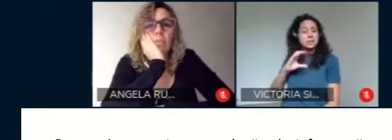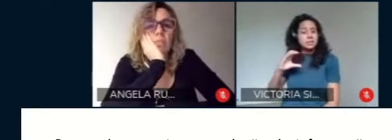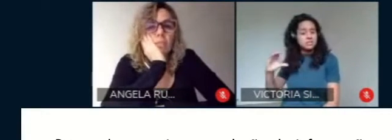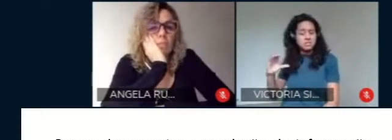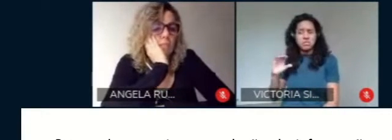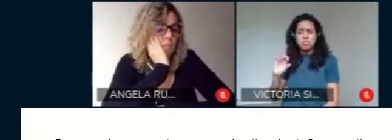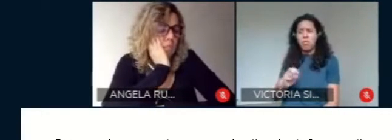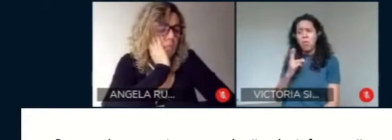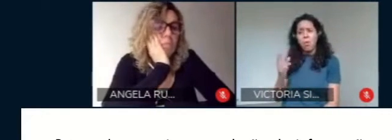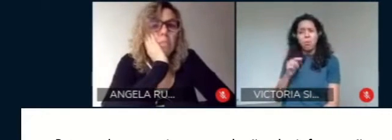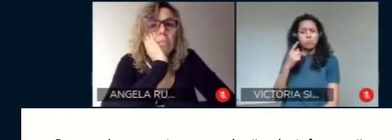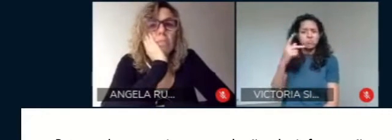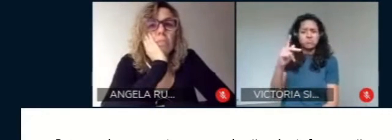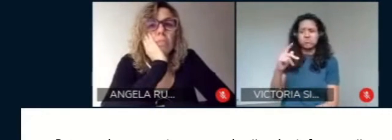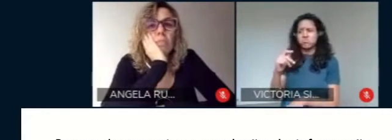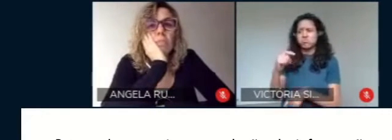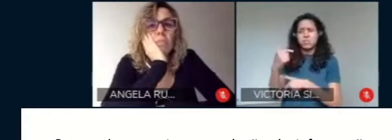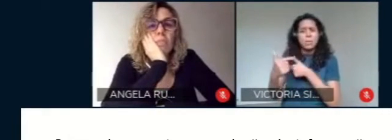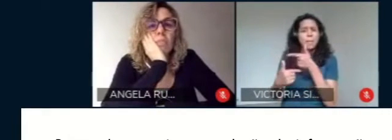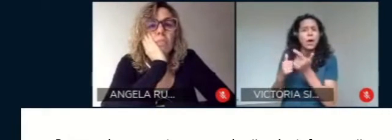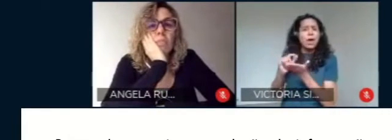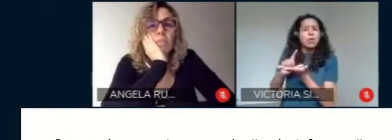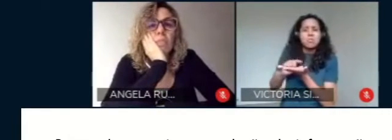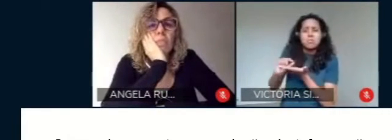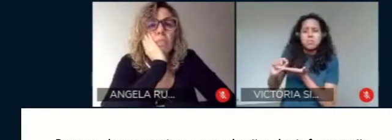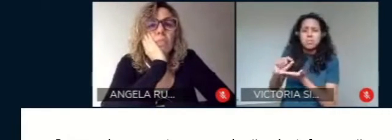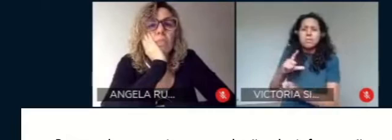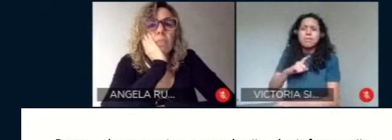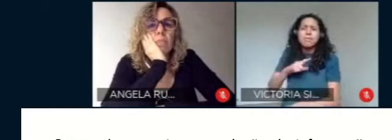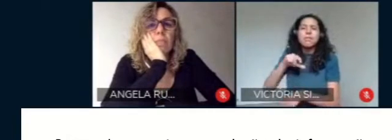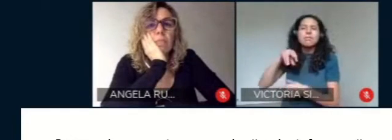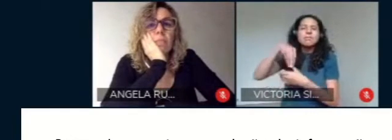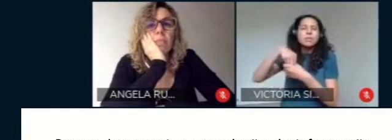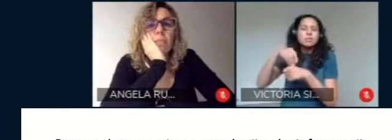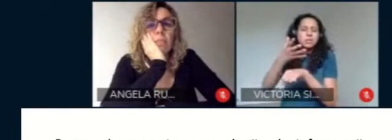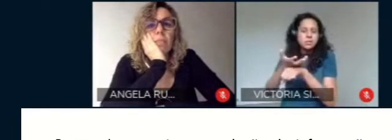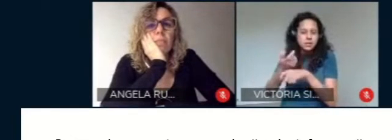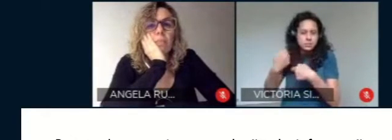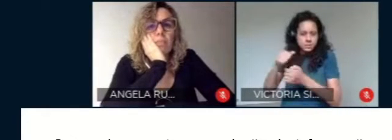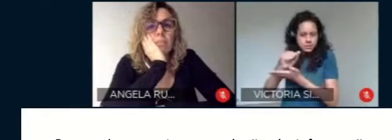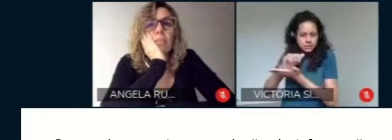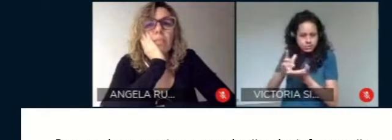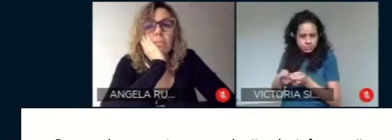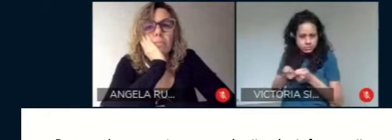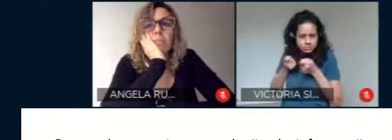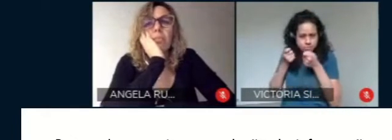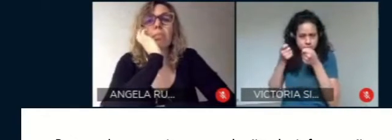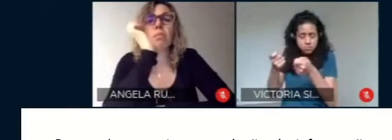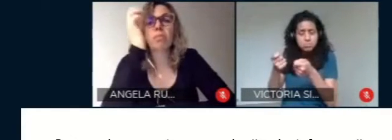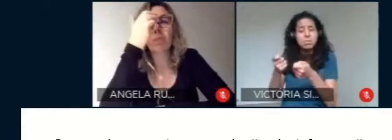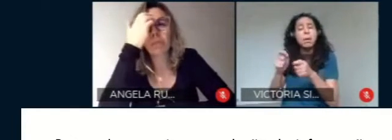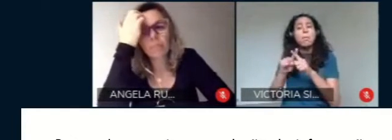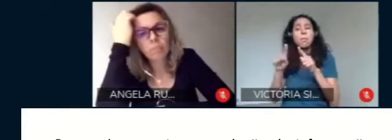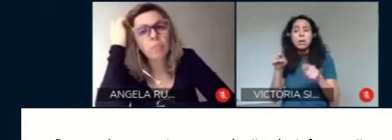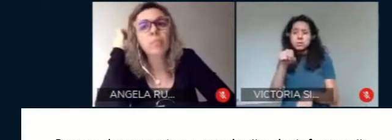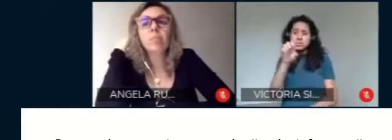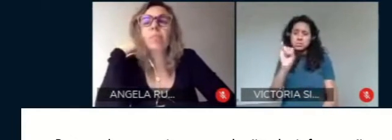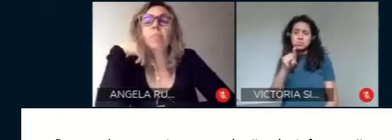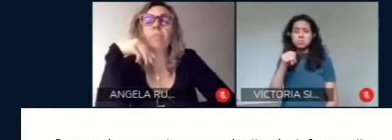até um trabalho, um artigo durante alguma disciplina, mas também quando tu está identificando, lendo